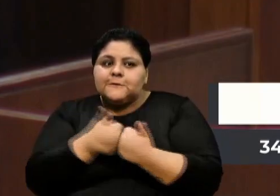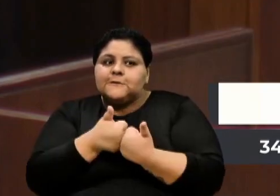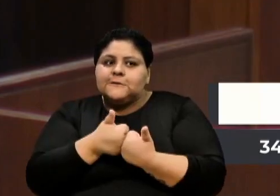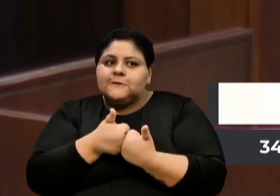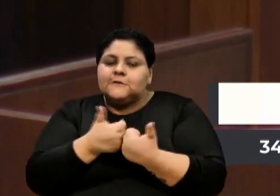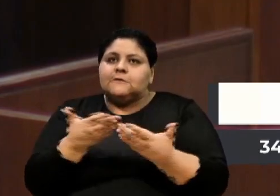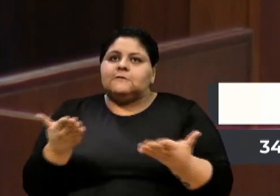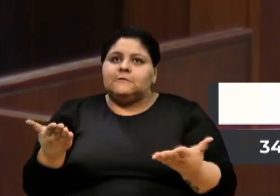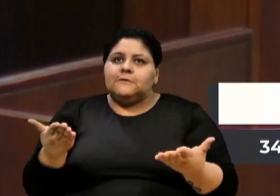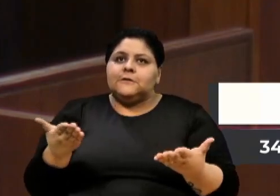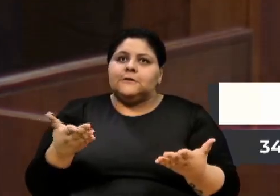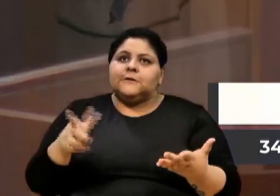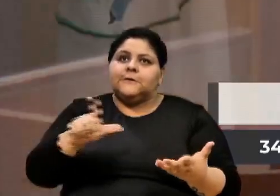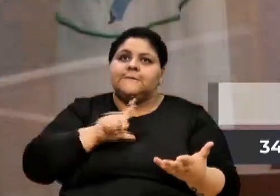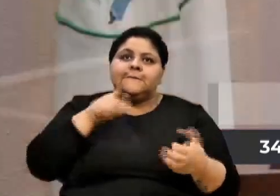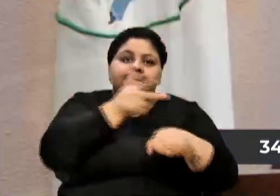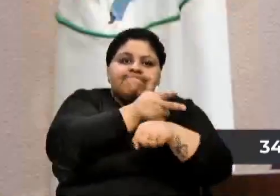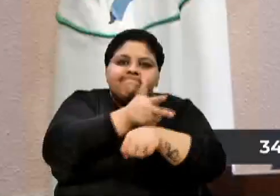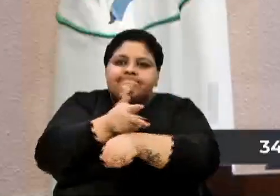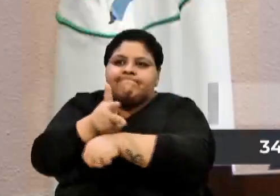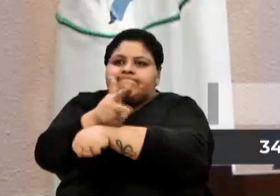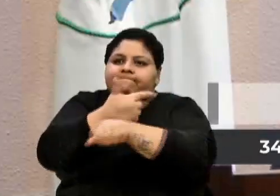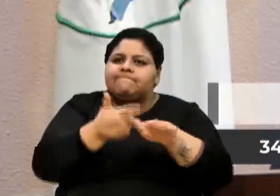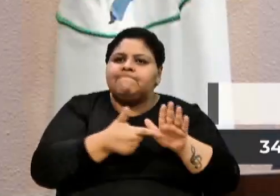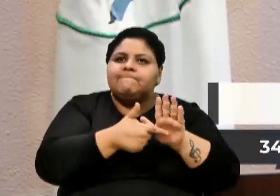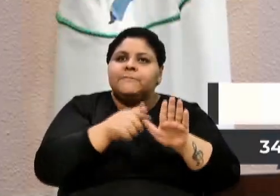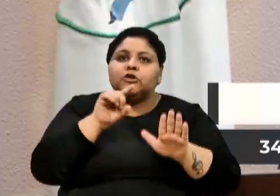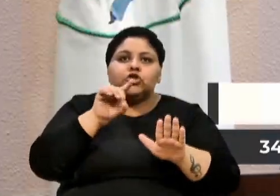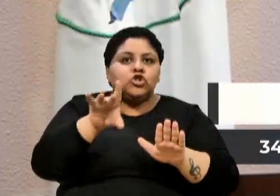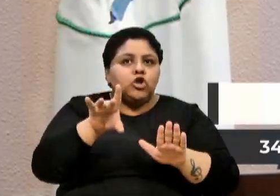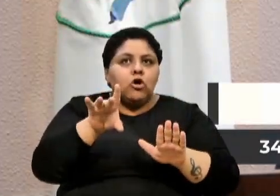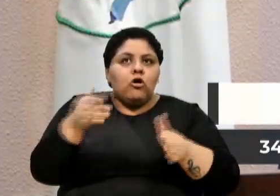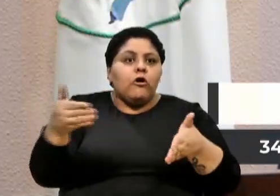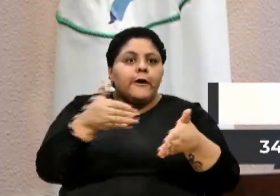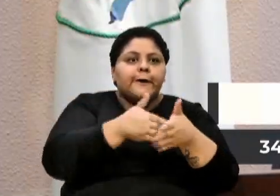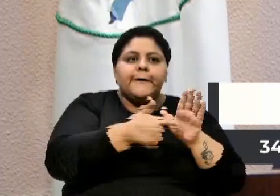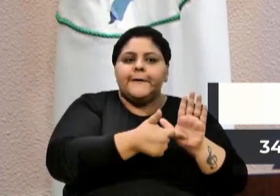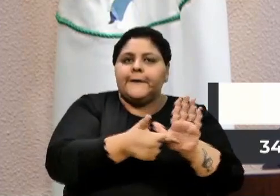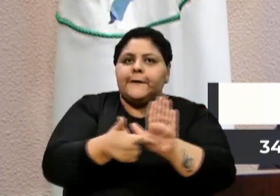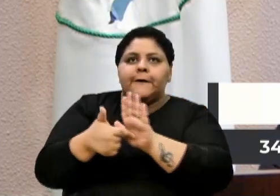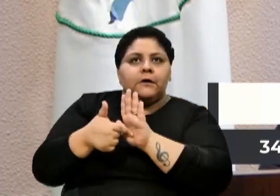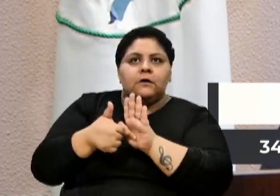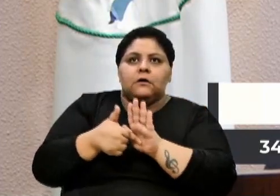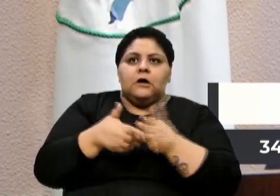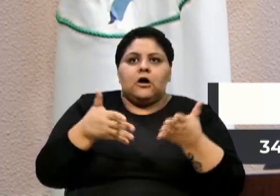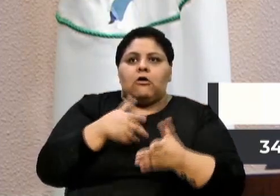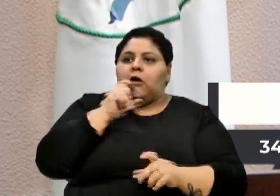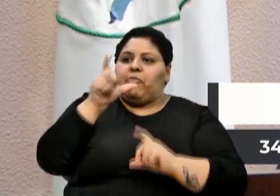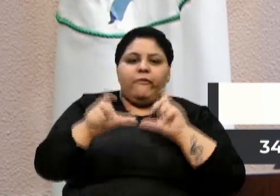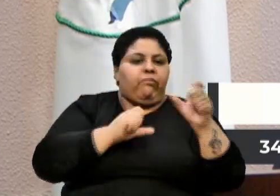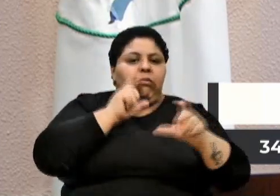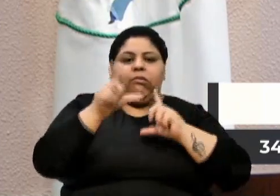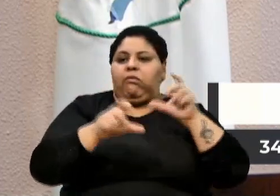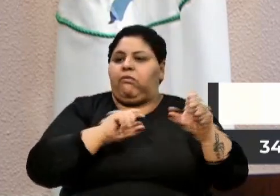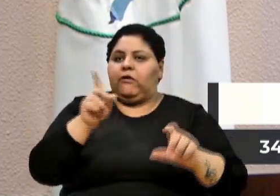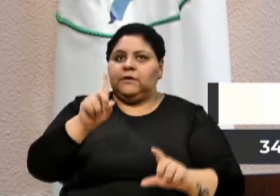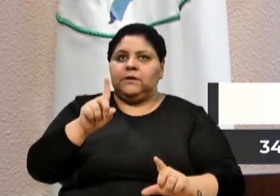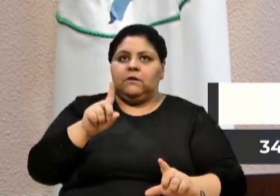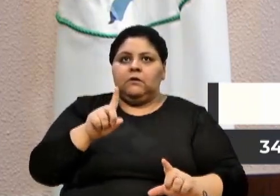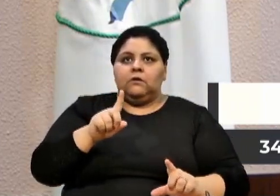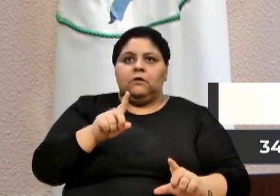prova, tem câmeras de monitoramento. É só ir lá e olhar. Eu não estou aqui jogando palavras ao vento, é fato, é prova, é